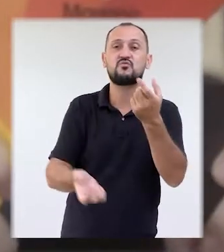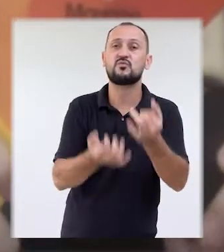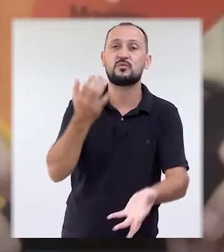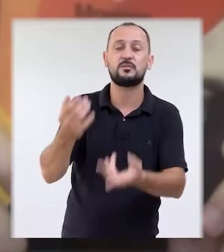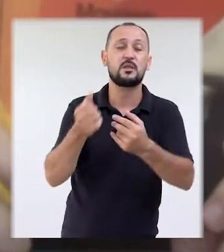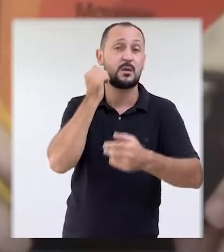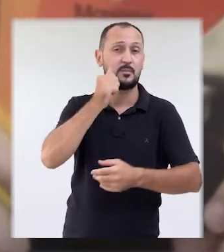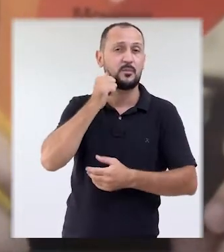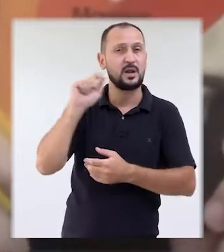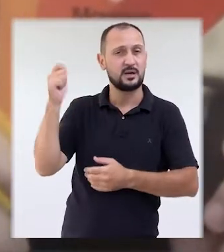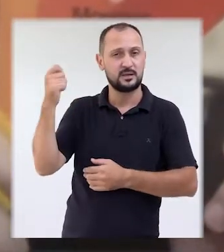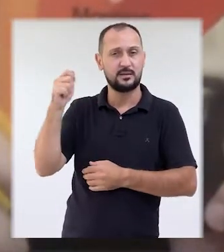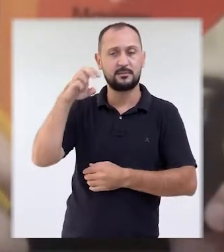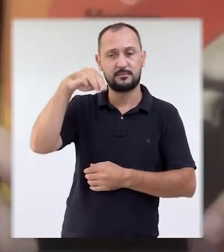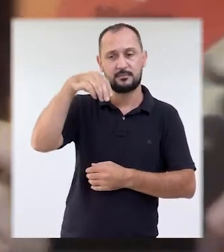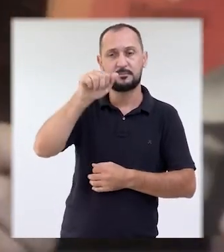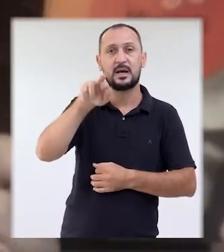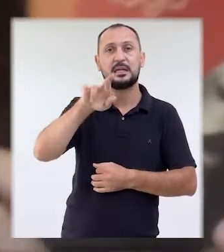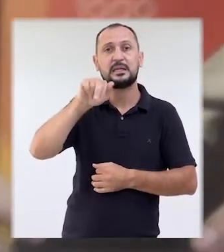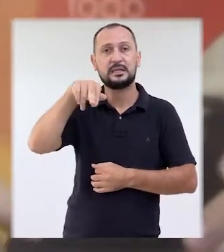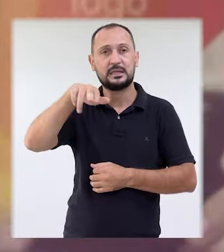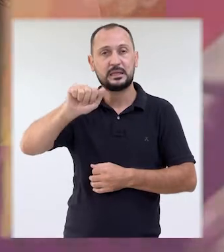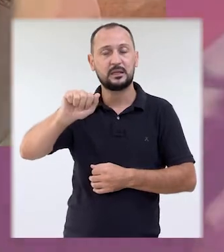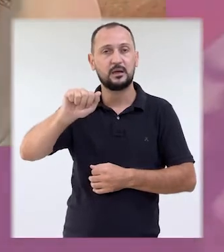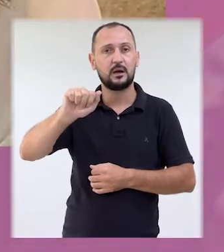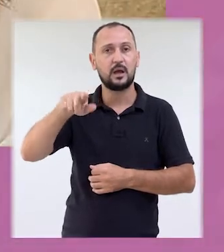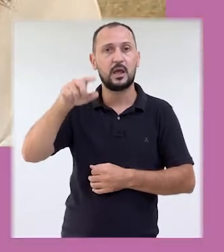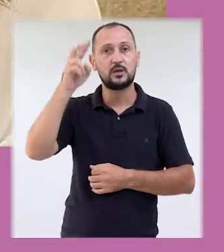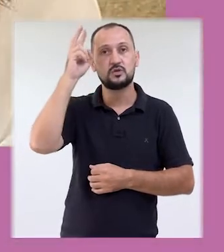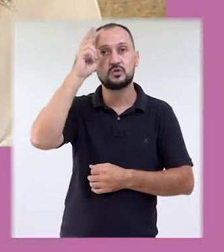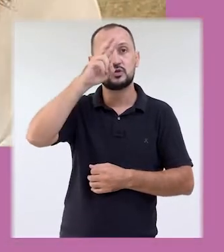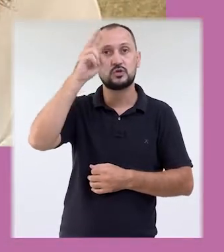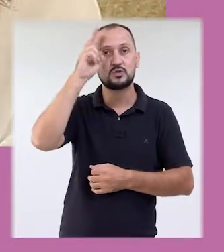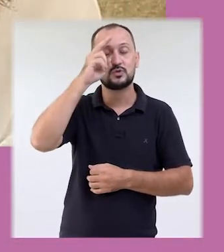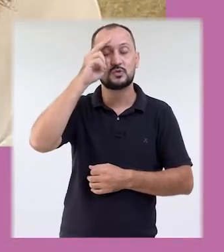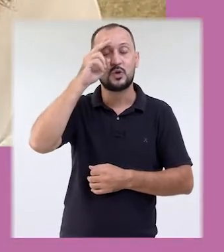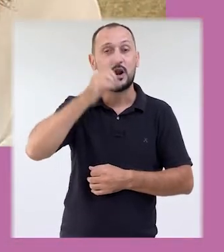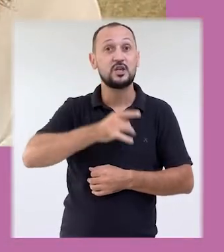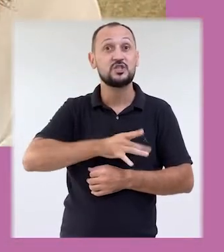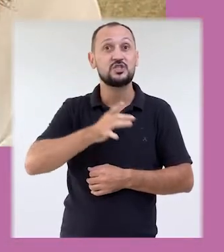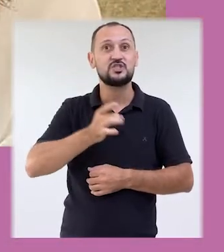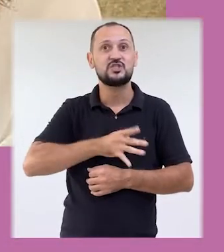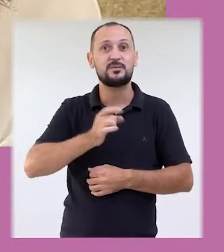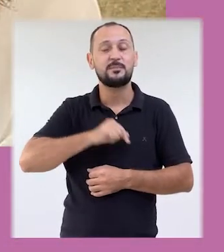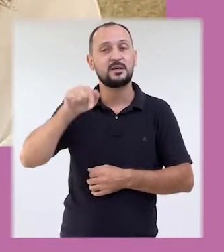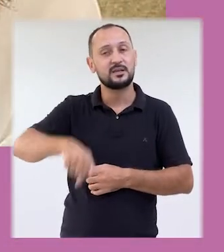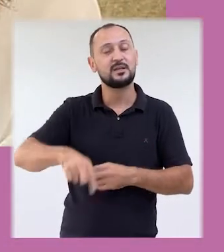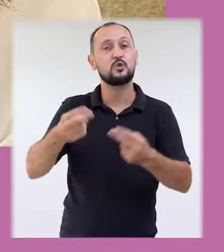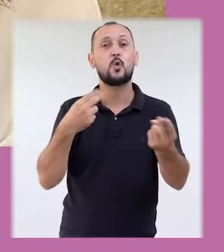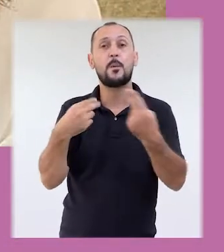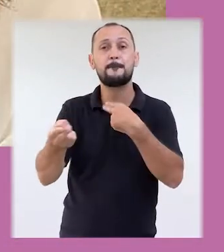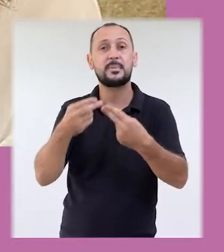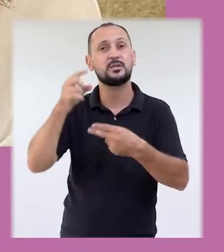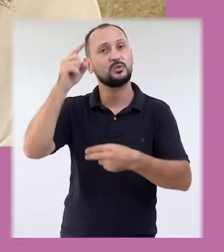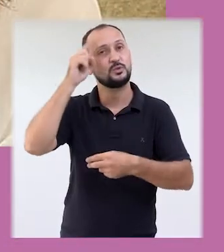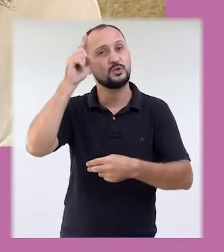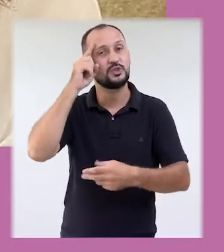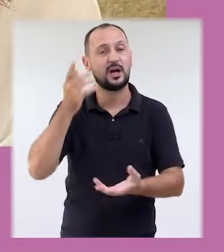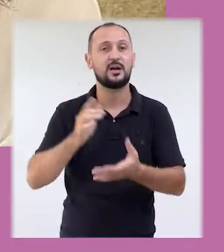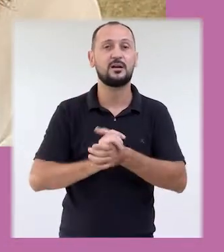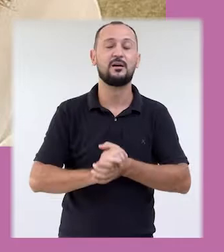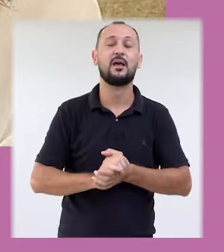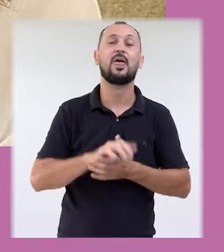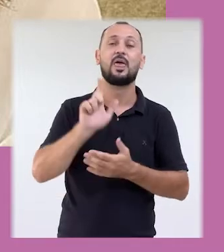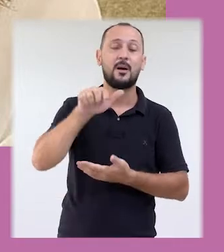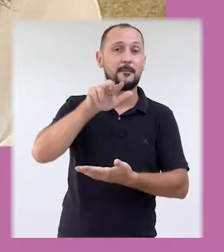Fogo, é da argentina Mariana Enríquez. São contos de terror urbanos e são contos de terror da vida